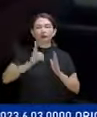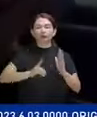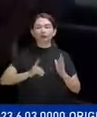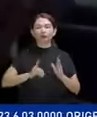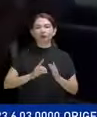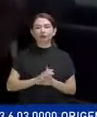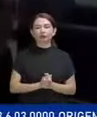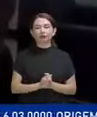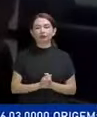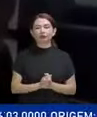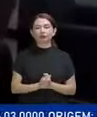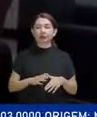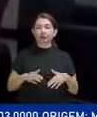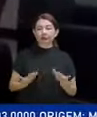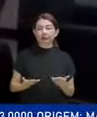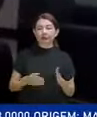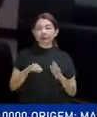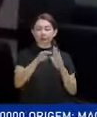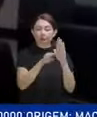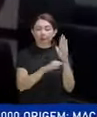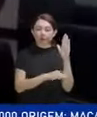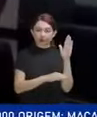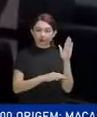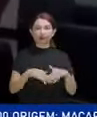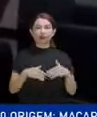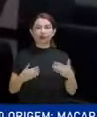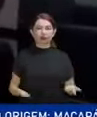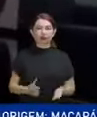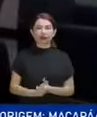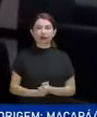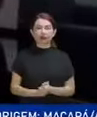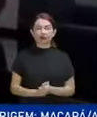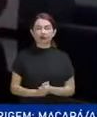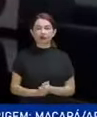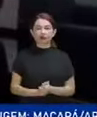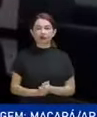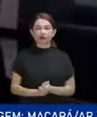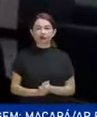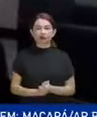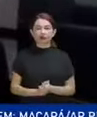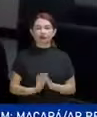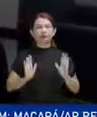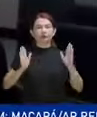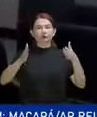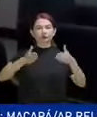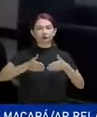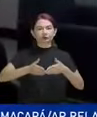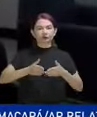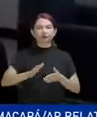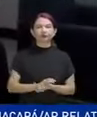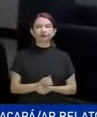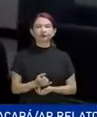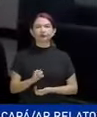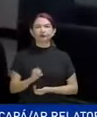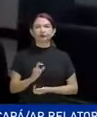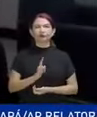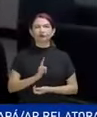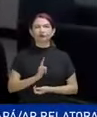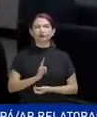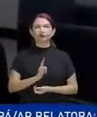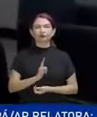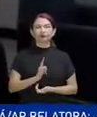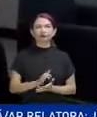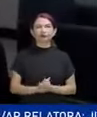a solução do caso concreto a partir de princípios, ela tem lugar apenas e exclusivamente quando houver lacuna no